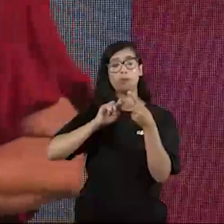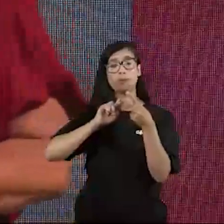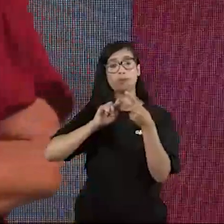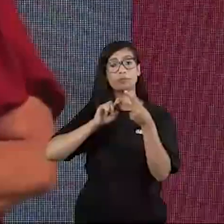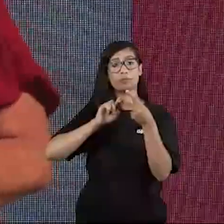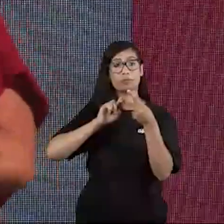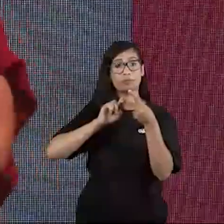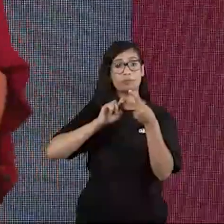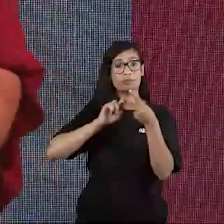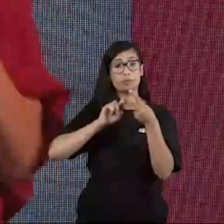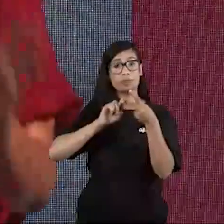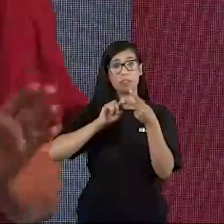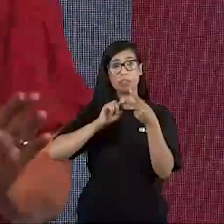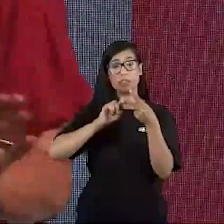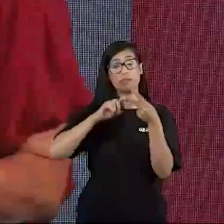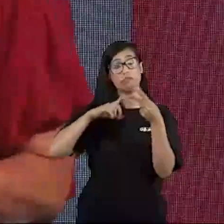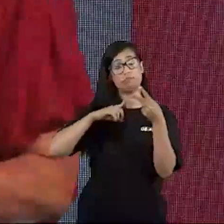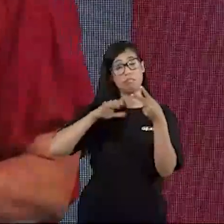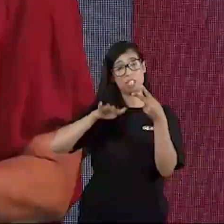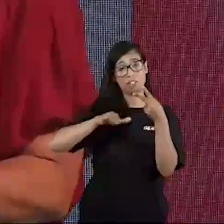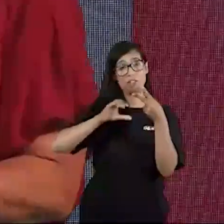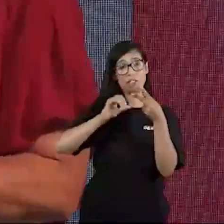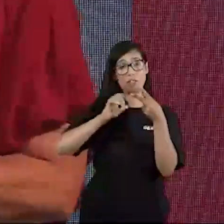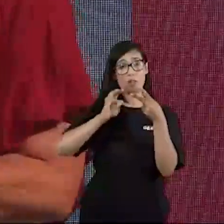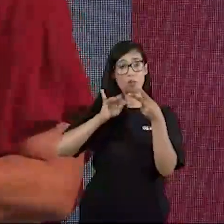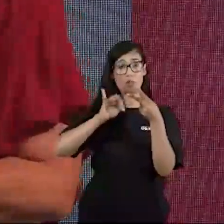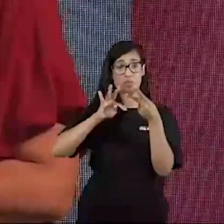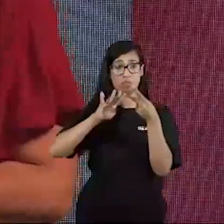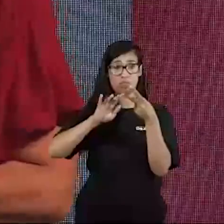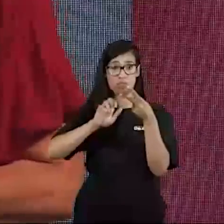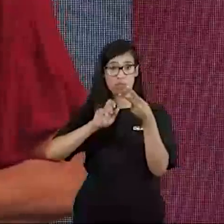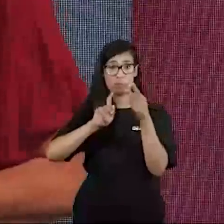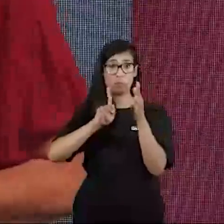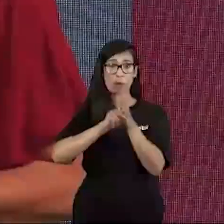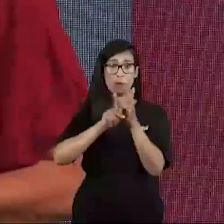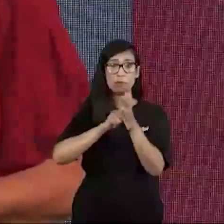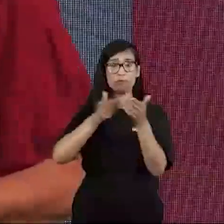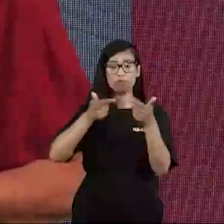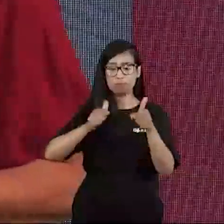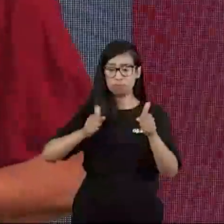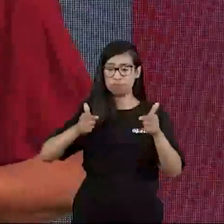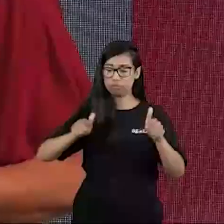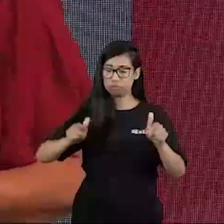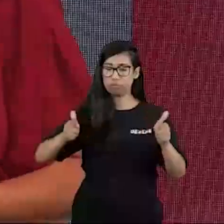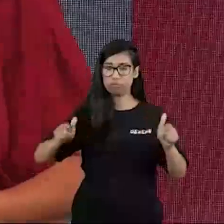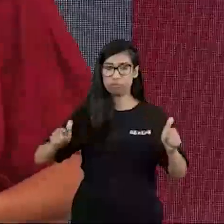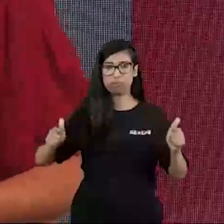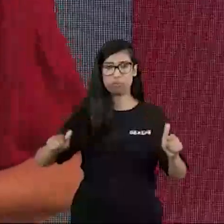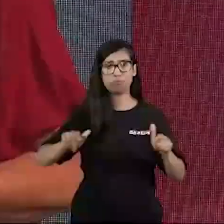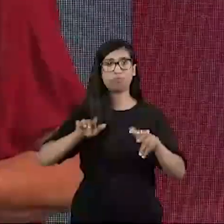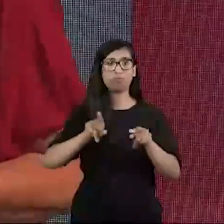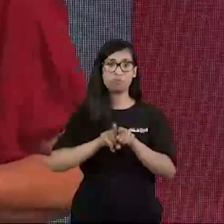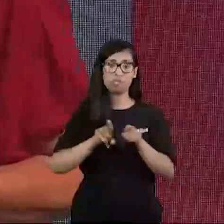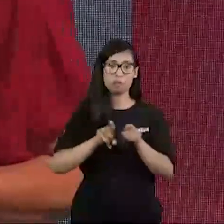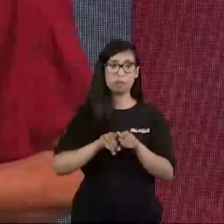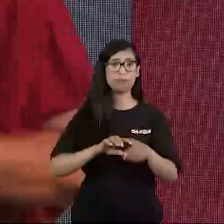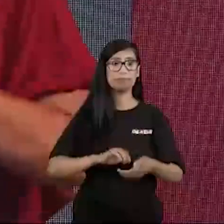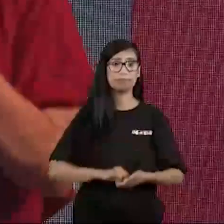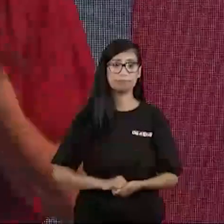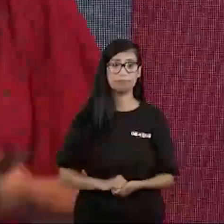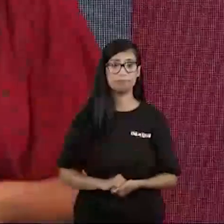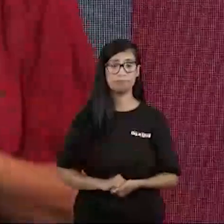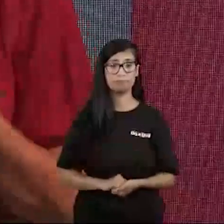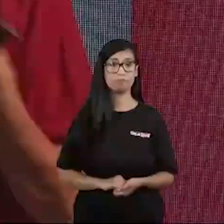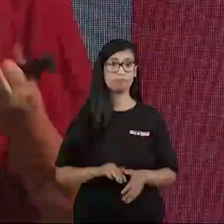se é uma otite de repetição. É a primeira vez que eu estou vendo bacilo na orelha. Porque a chance, por exemplo, de ser o corinobacterium, que